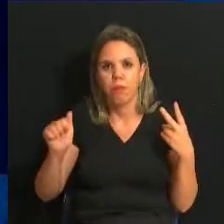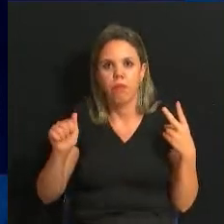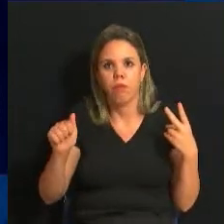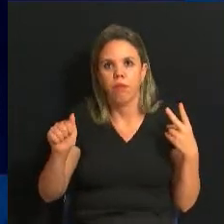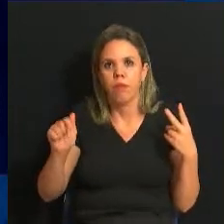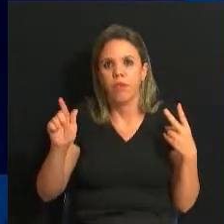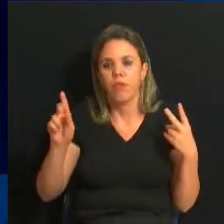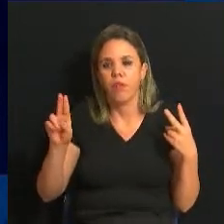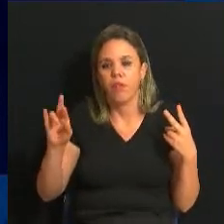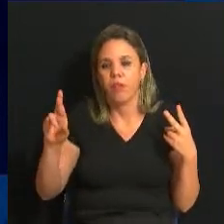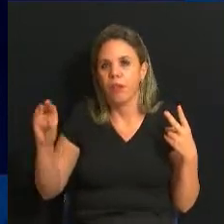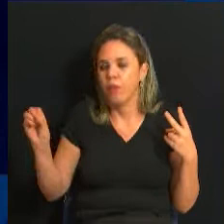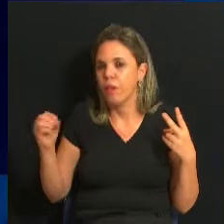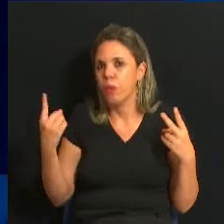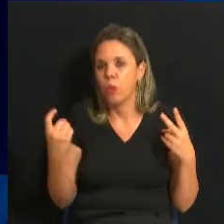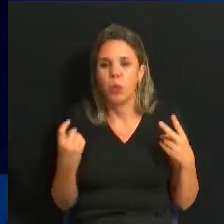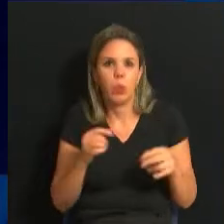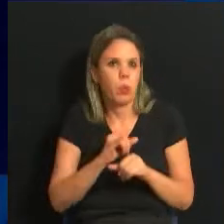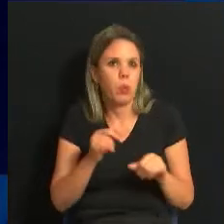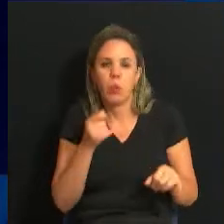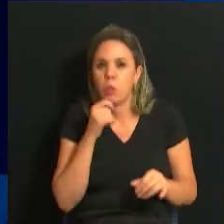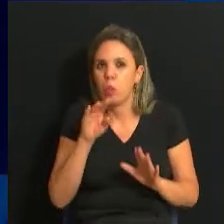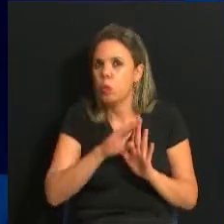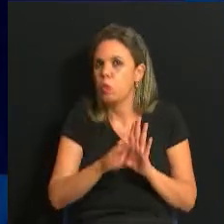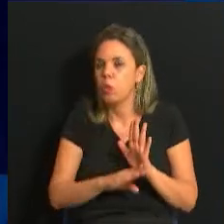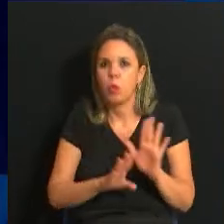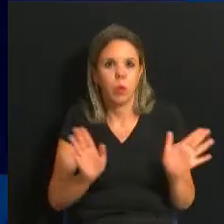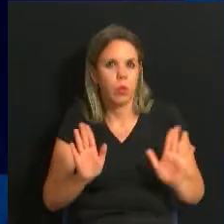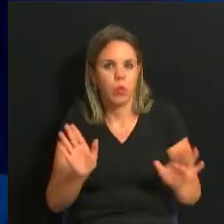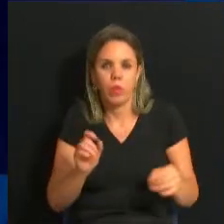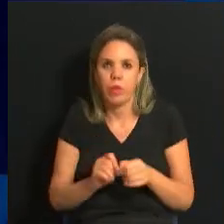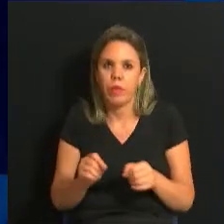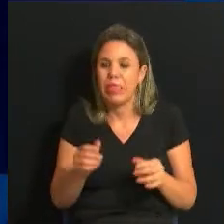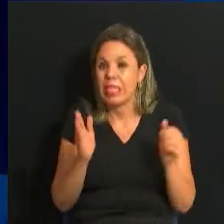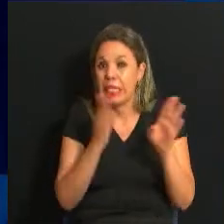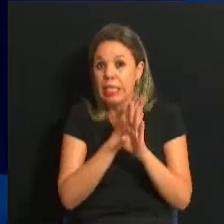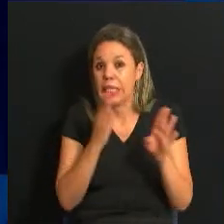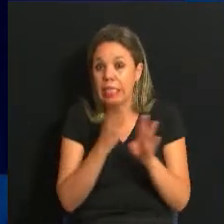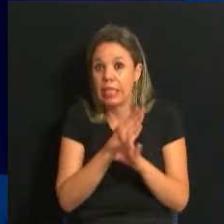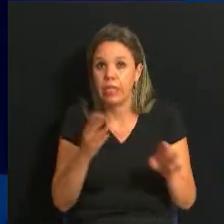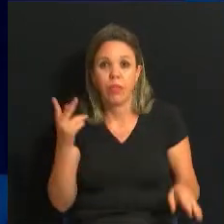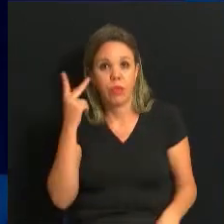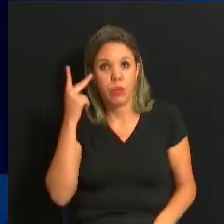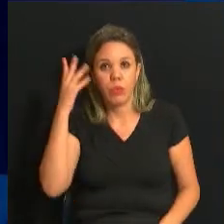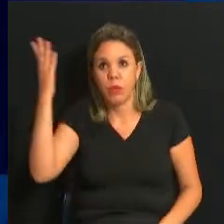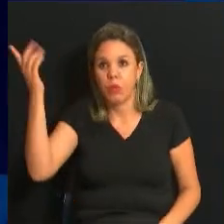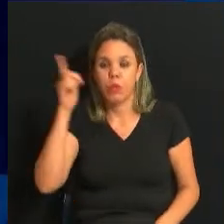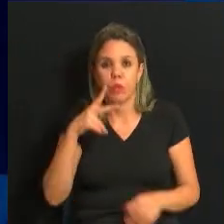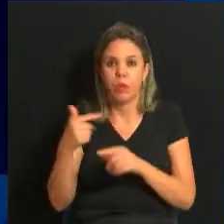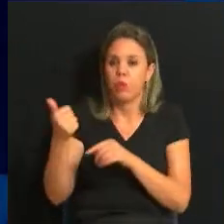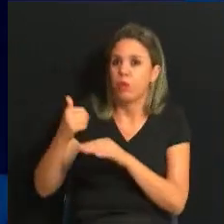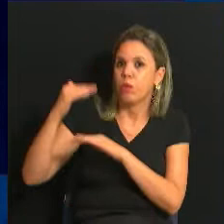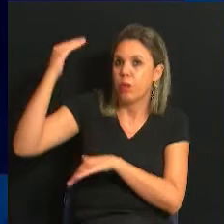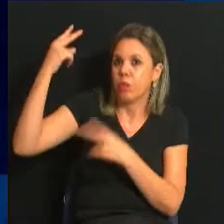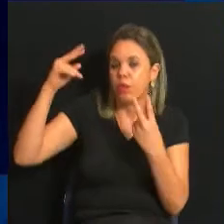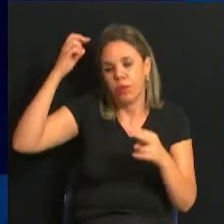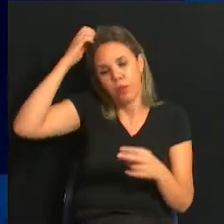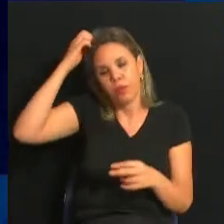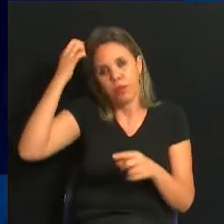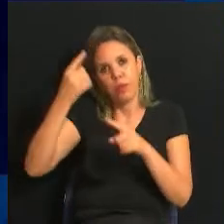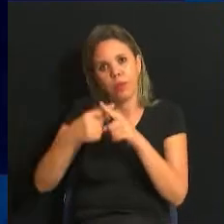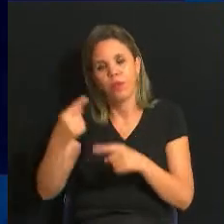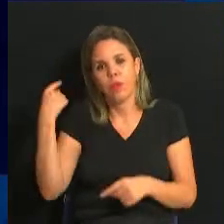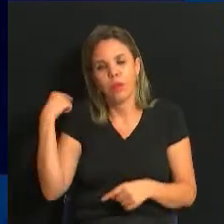meio-campo. Não divulgou a escalação, então faz mistério. O São Paulo, que conquistou a primeira vitória na competição na última